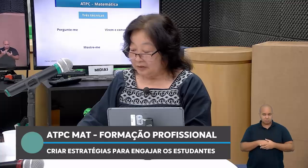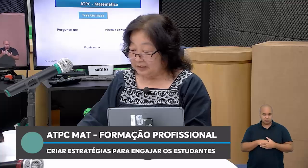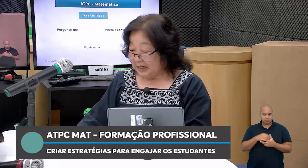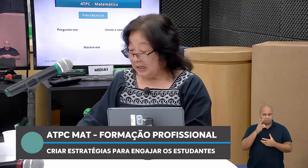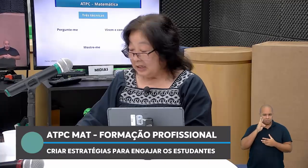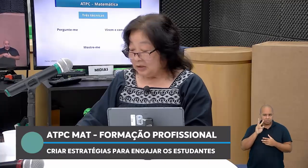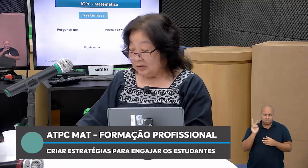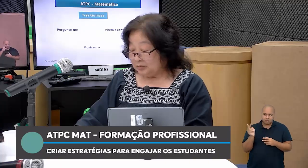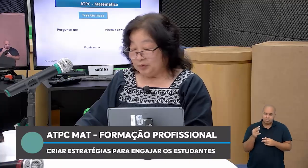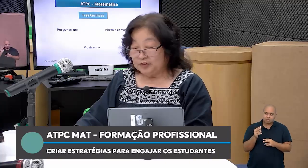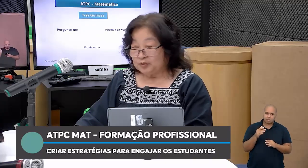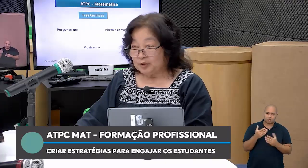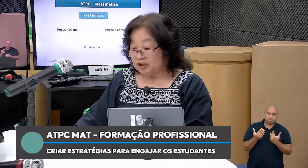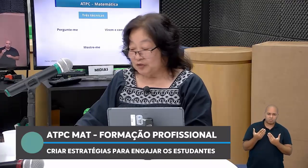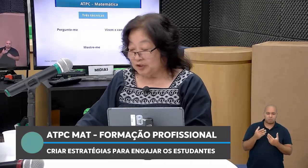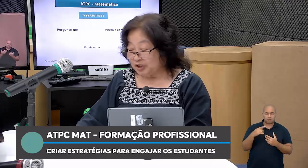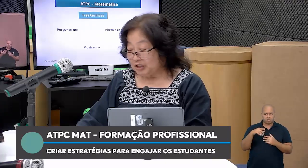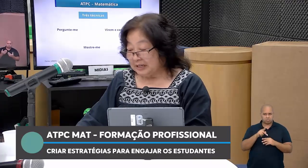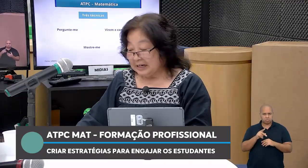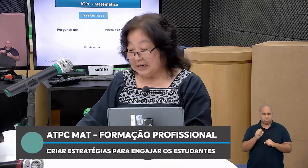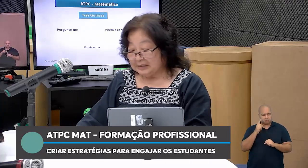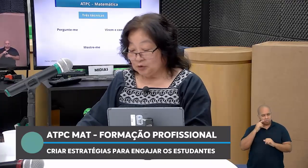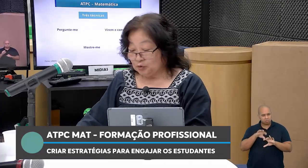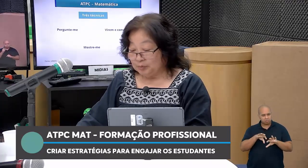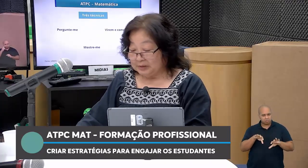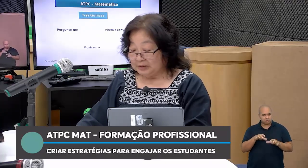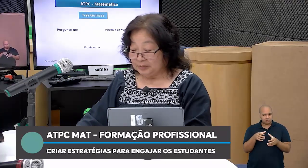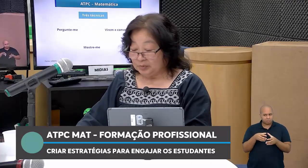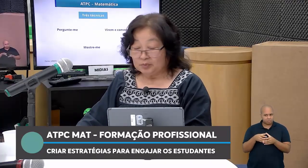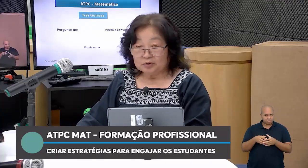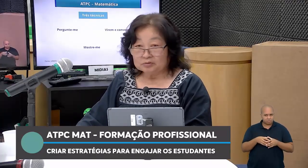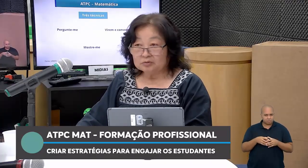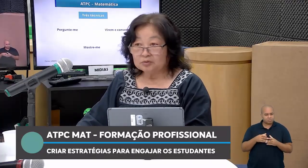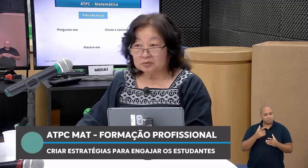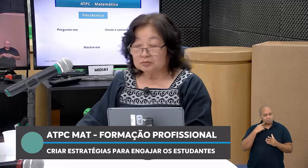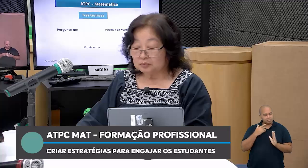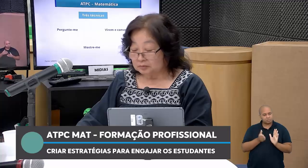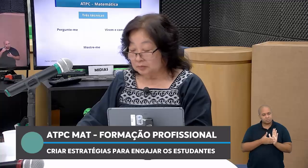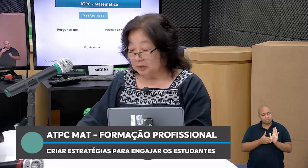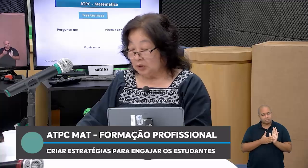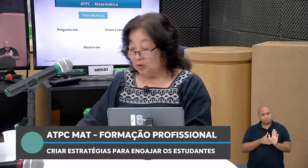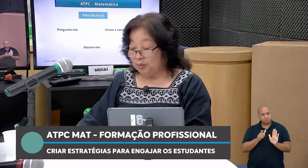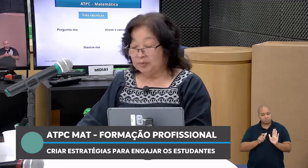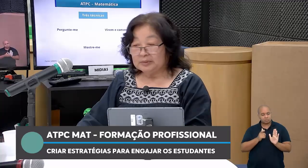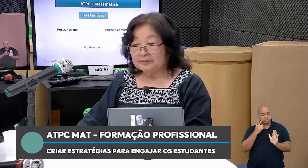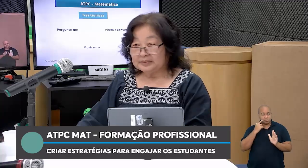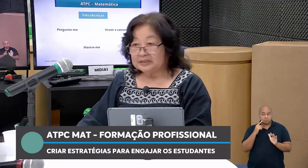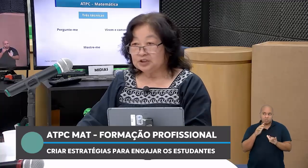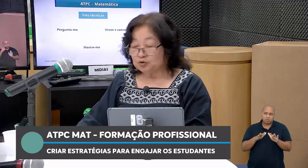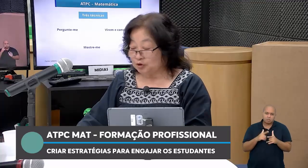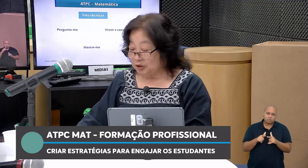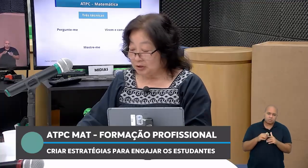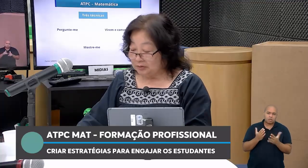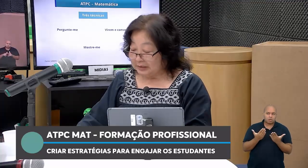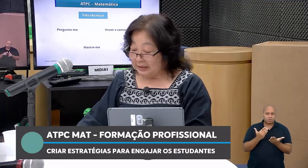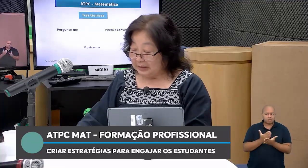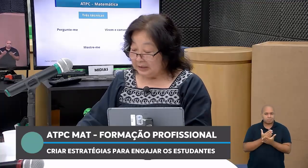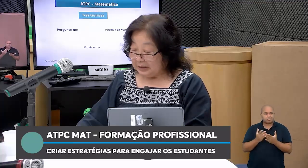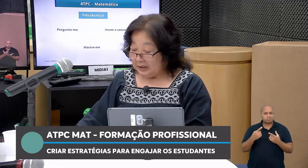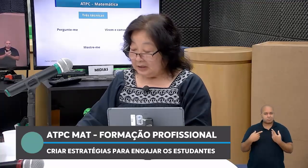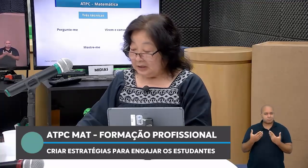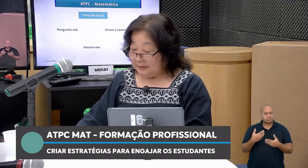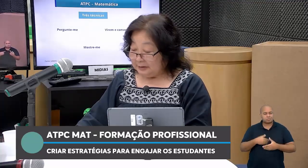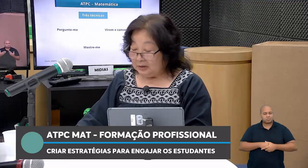virar e conversar, o professor pode dividir, né, a classe em duplas e propor um problema para ser discutido, né?